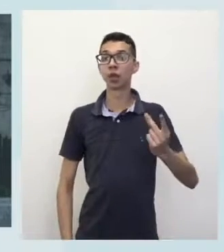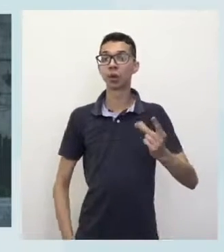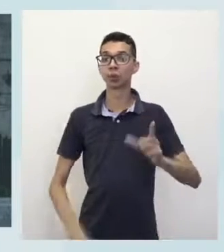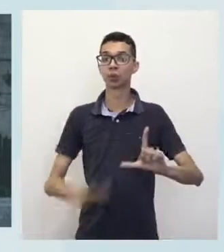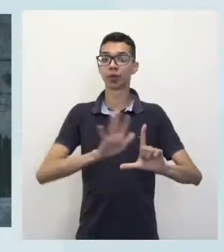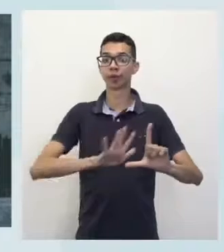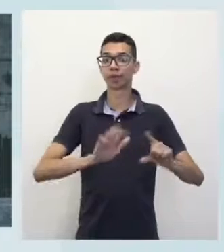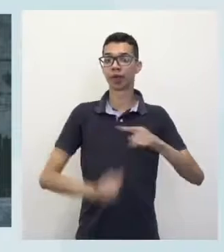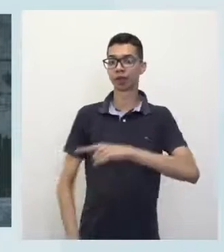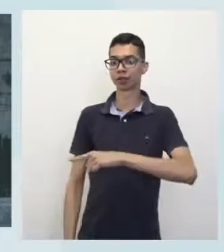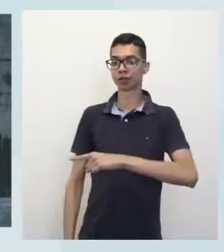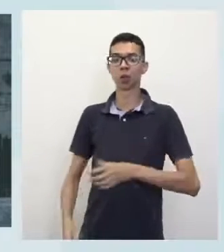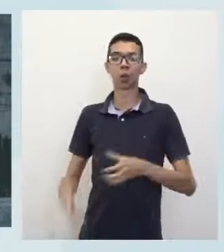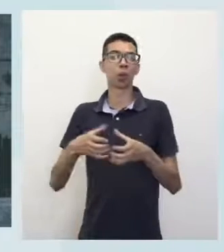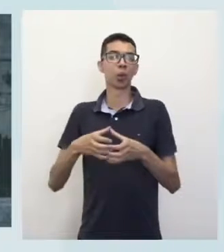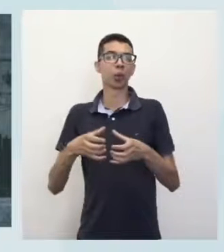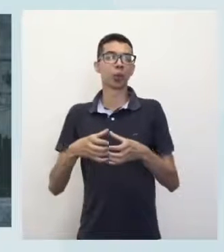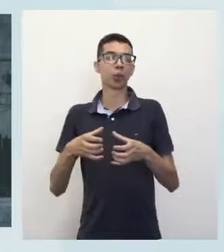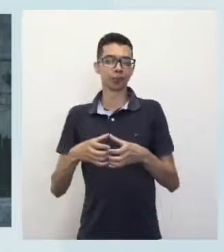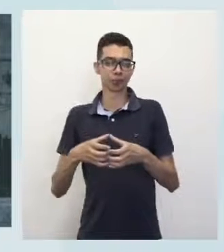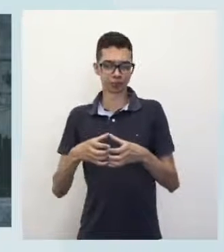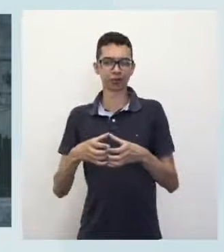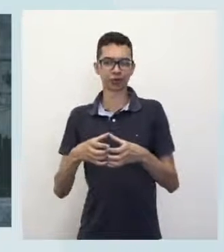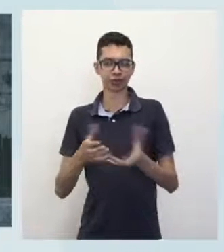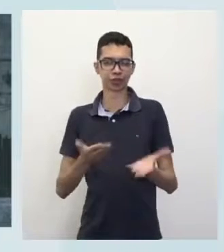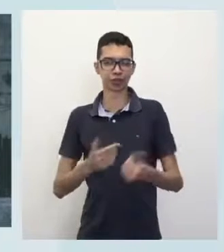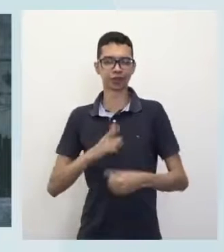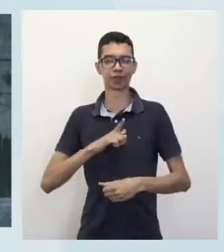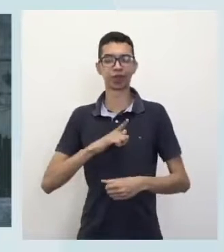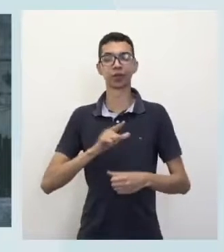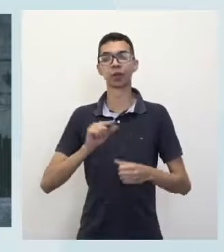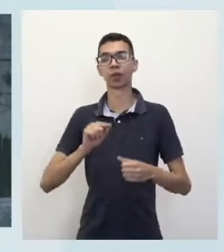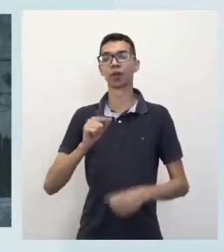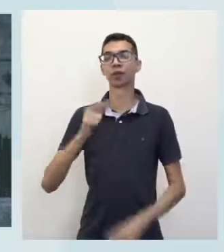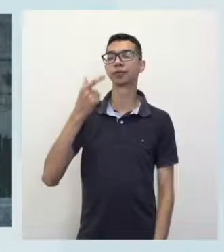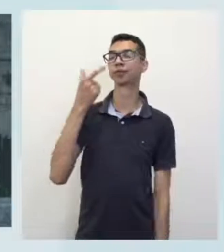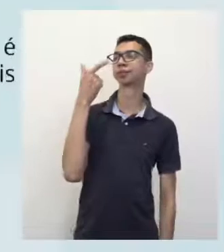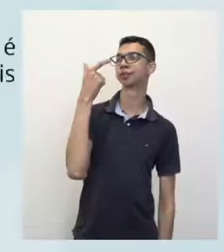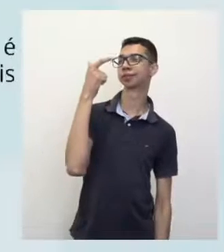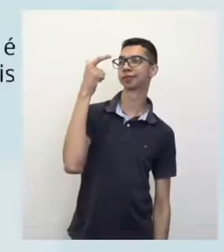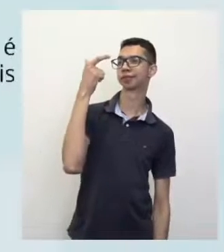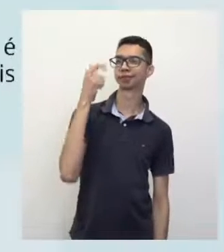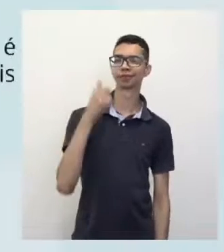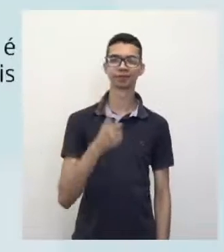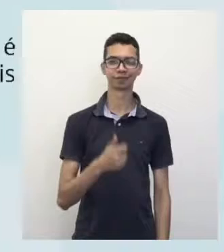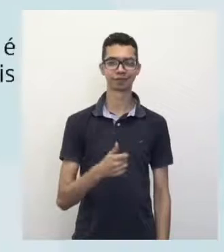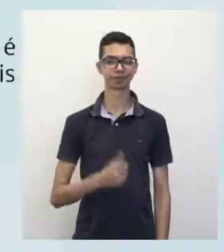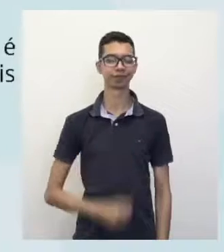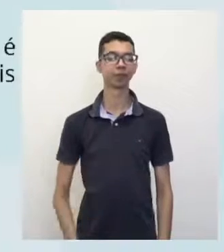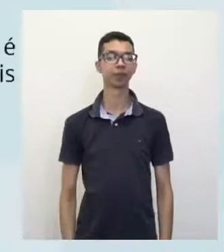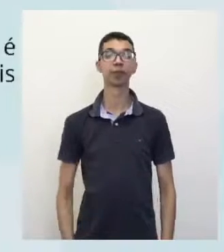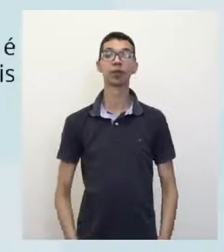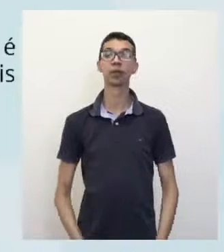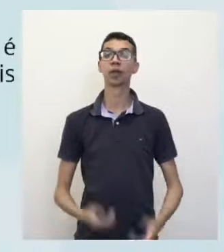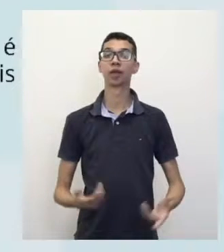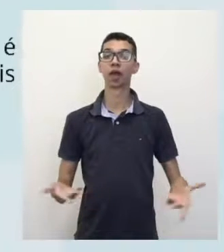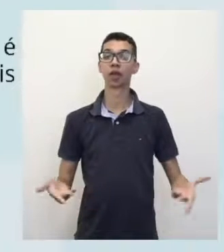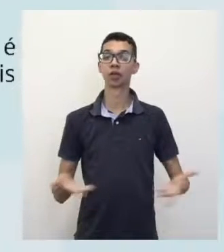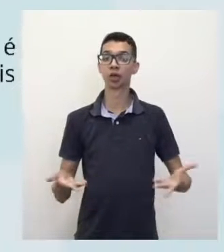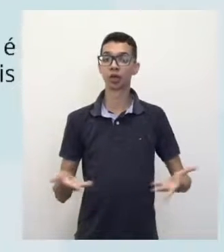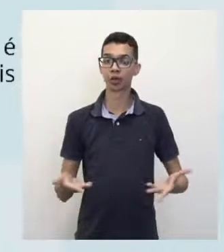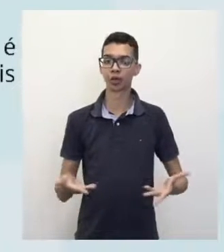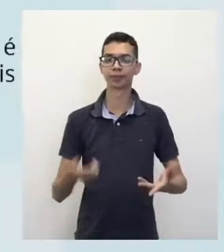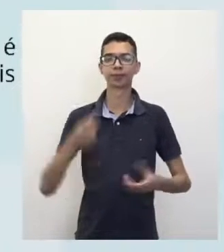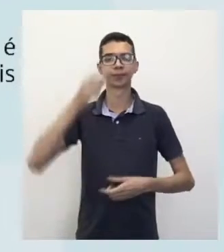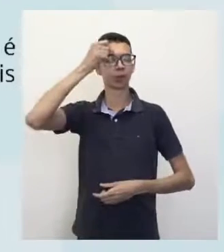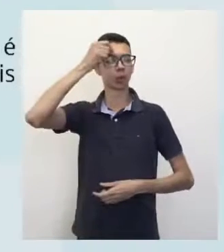uma selfie, no caso, né, produzindo aí uma obra fotográfica. Certo? Então, agora vamos passar para a dimensão